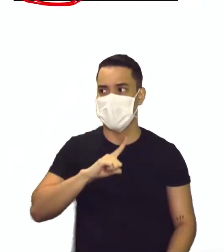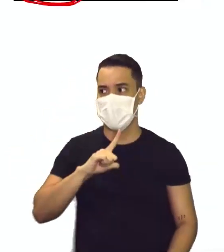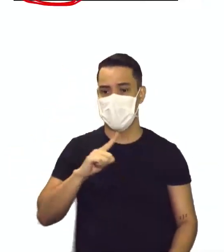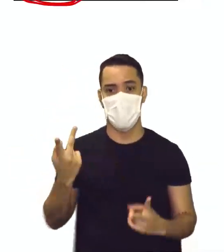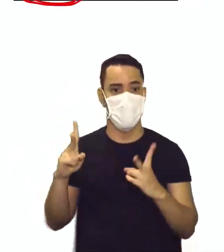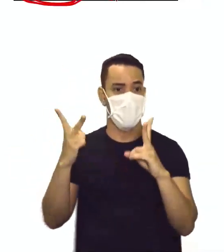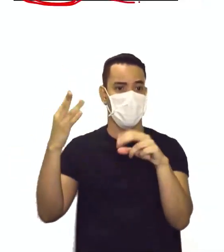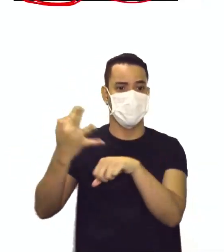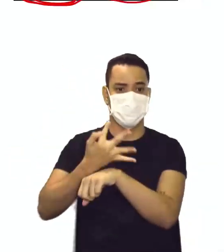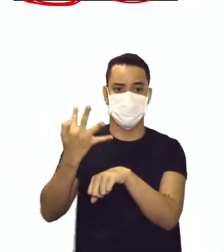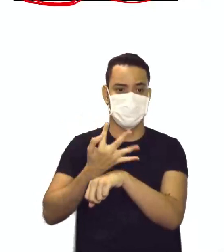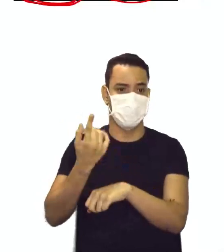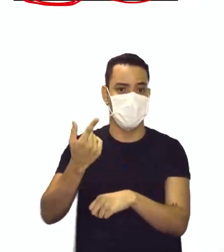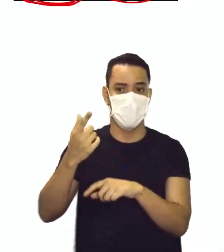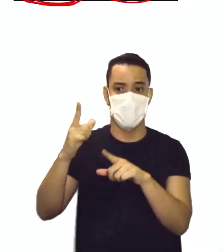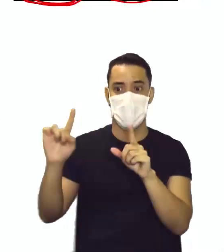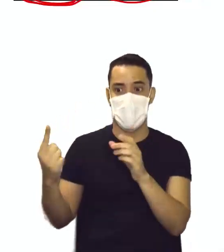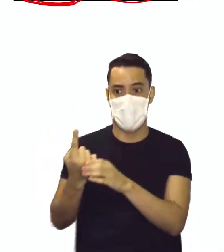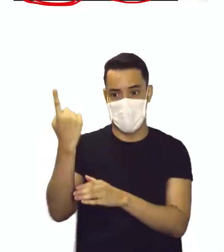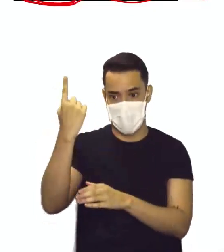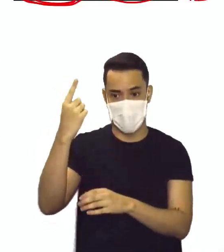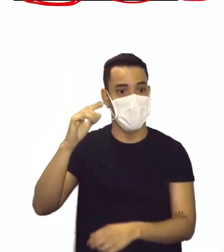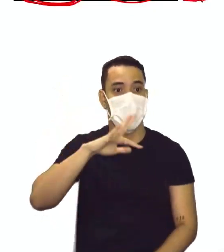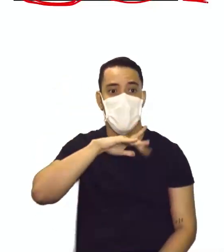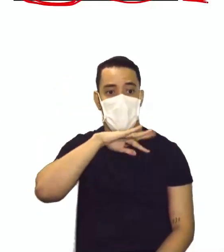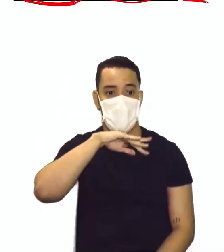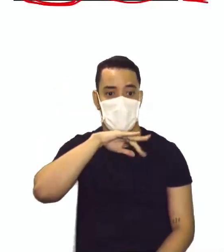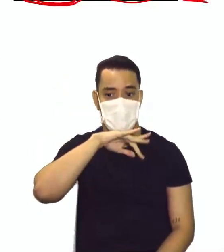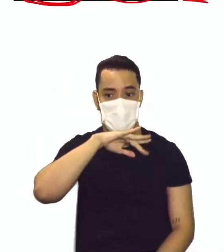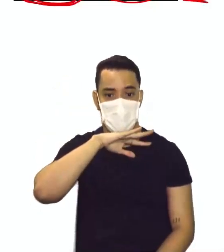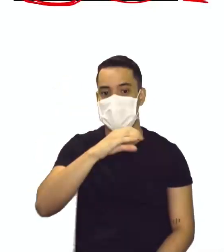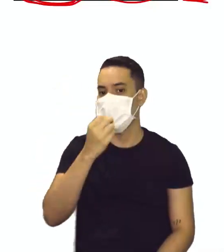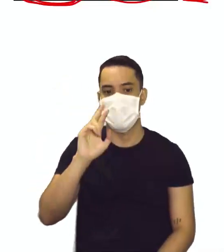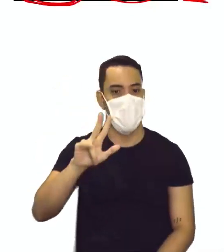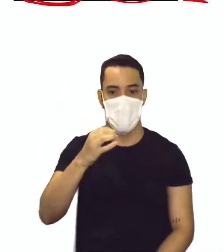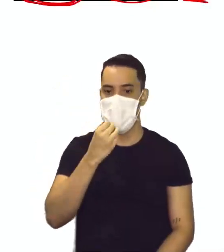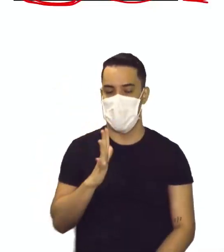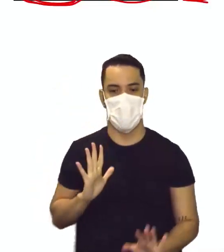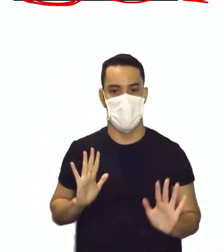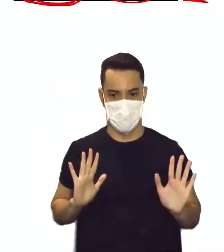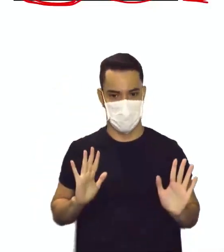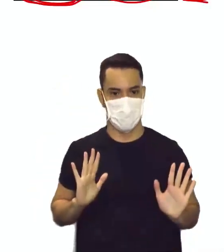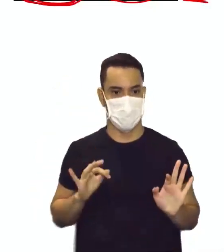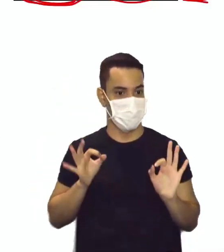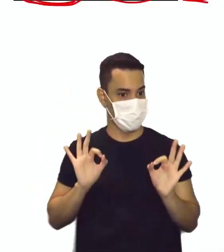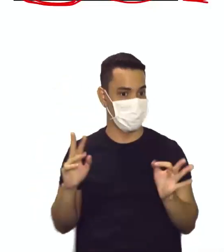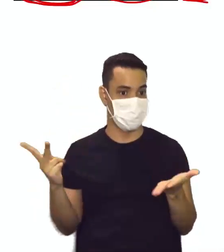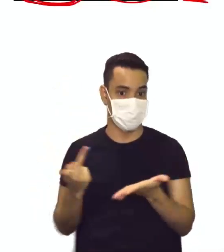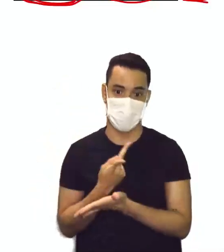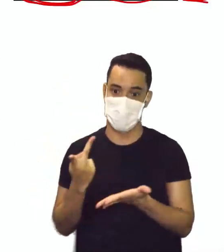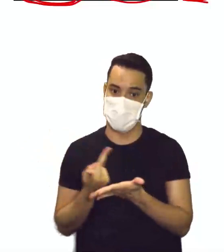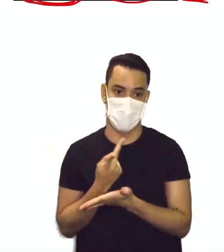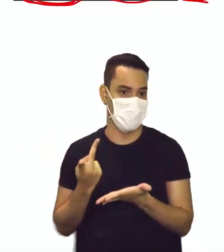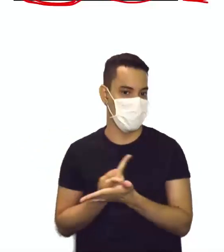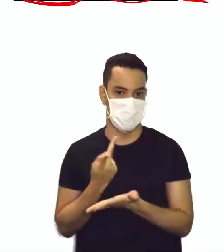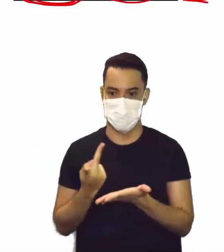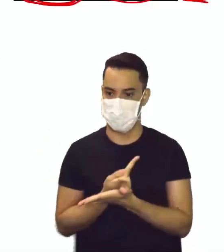de resistividade muito alto, então ele é um mau condutor e não bom, ok? Então ele não é